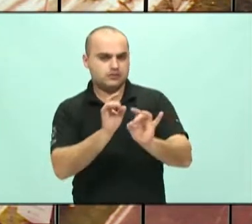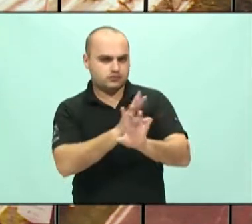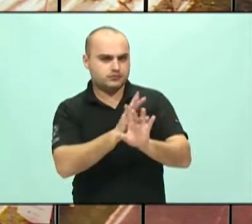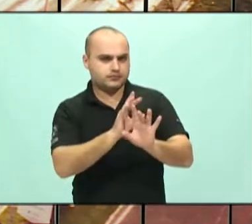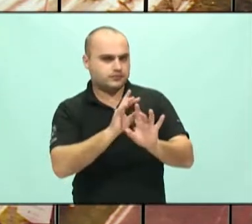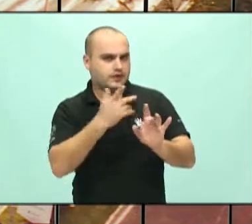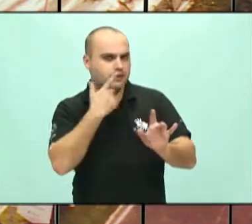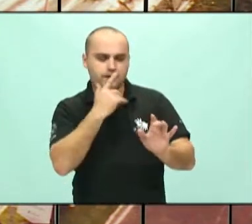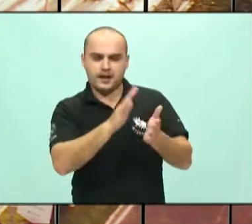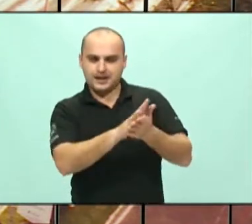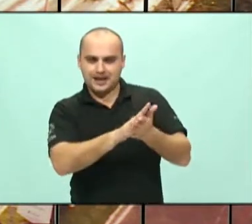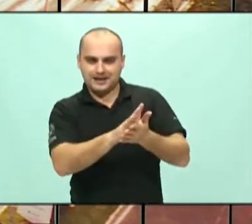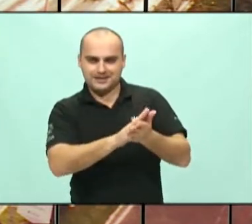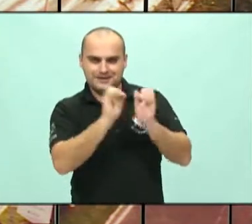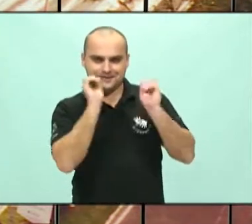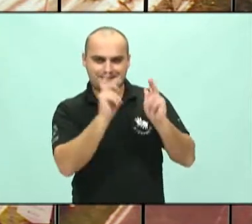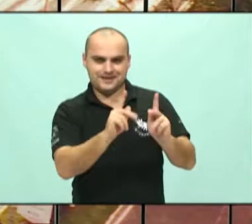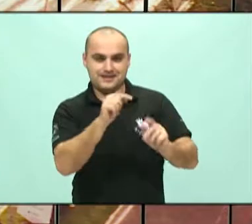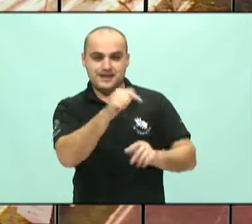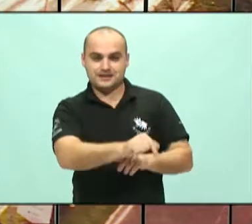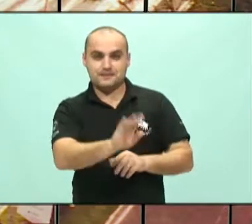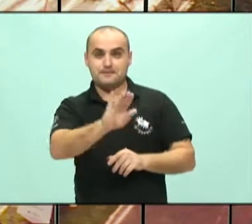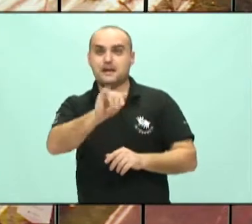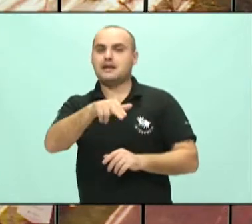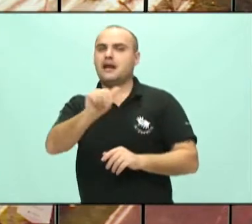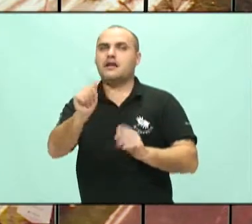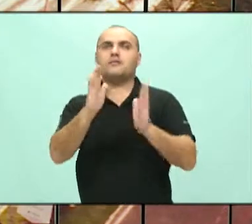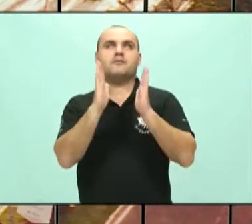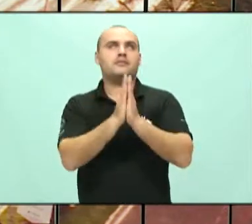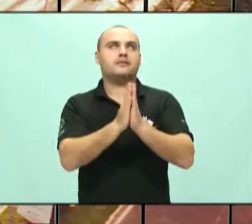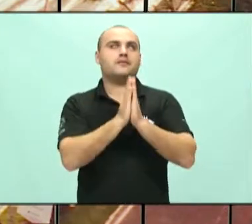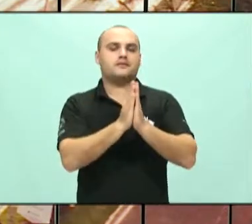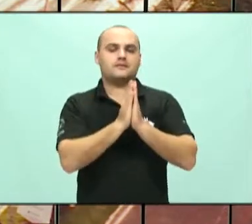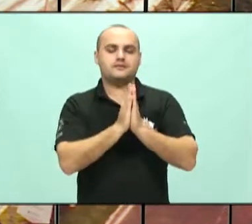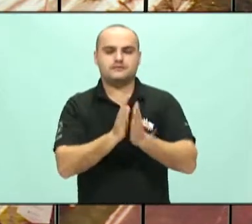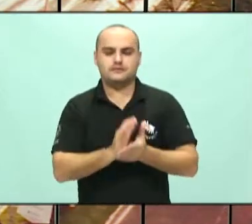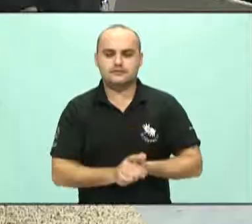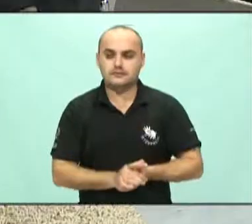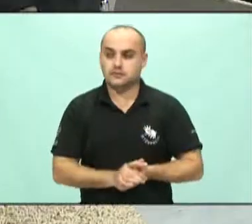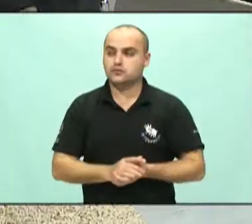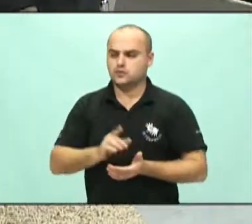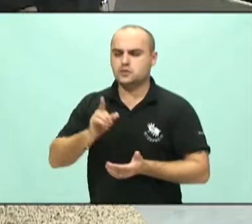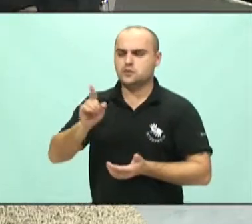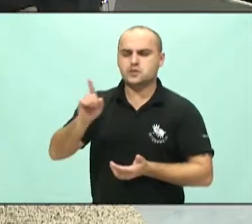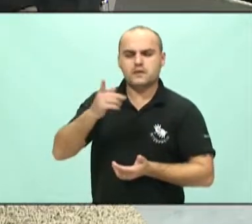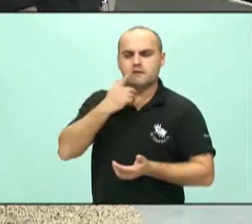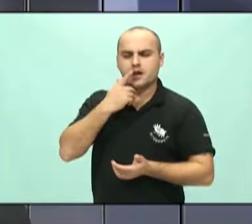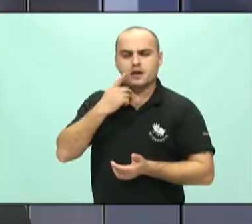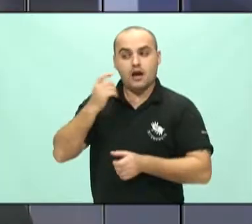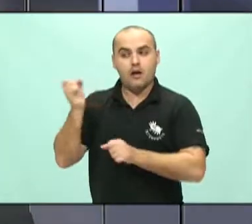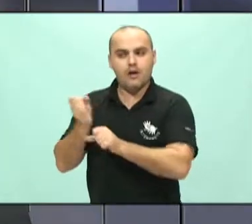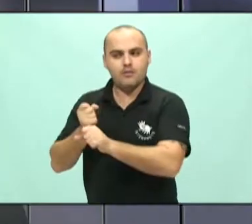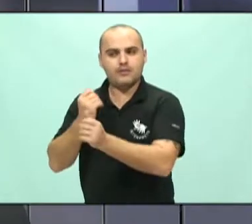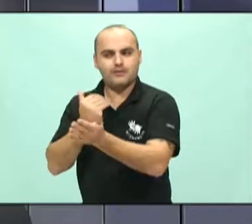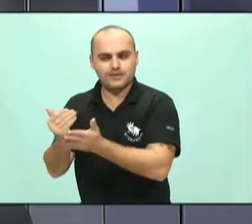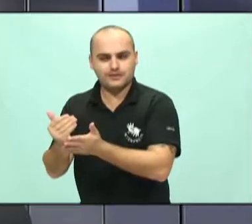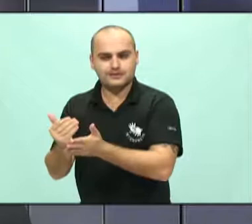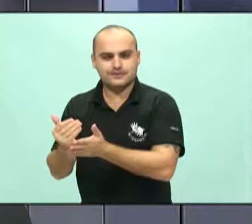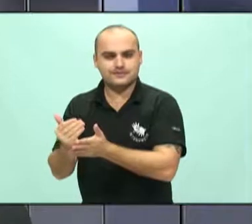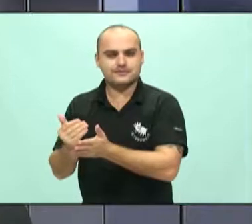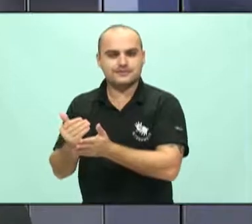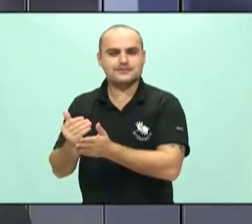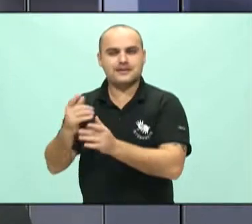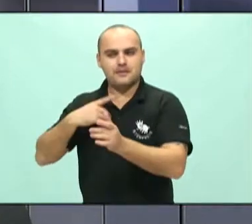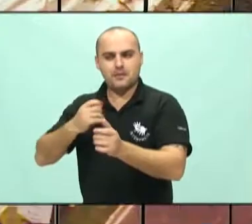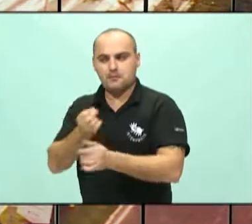vou falar mais sobre esse tal binário da Fazenda, pelo amor de Deus. Não, você vai falar quando as obras começarem e quando elas forem acontecer para o